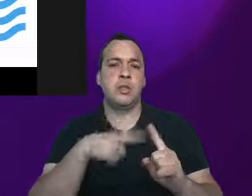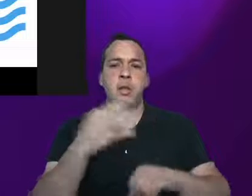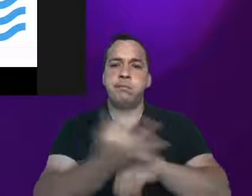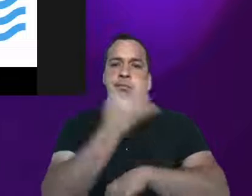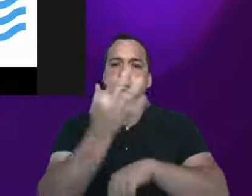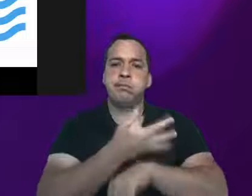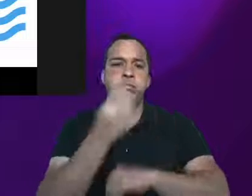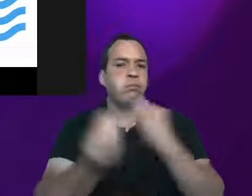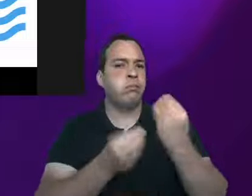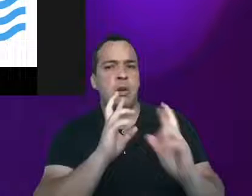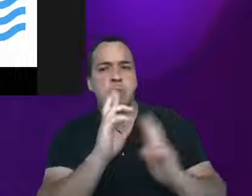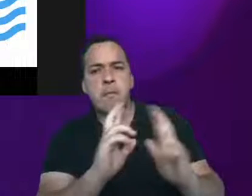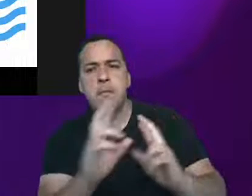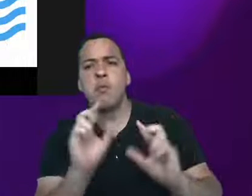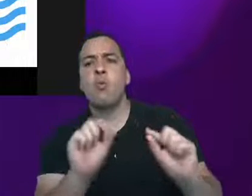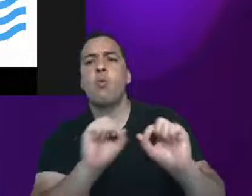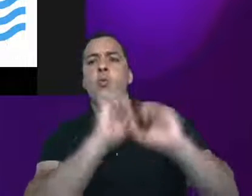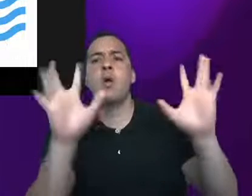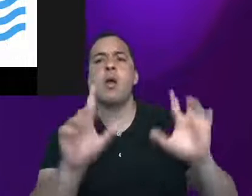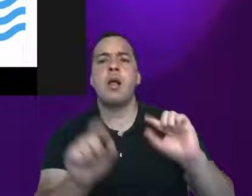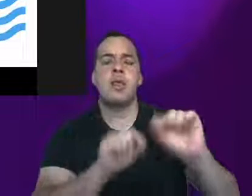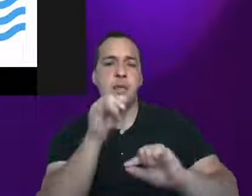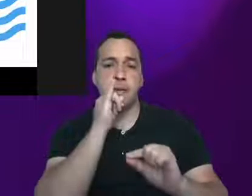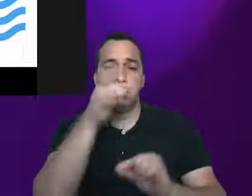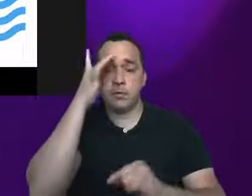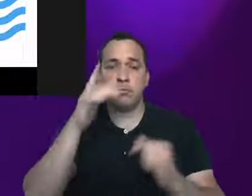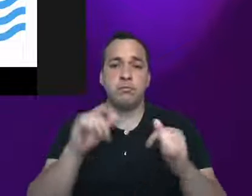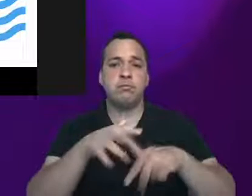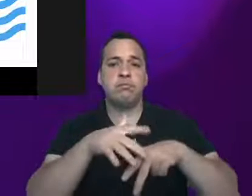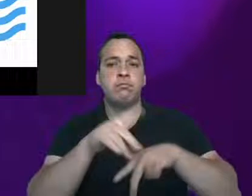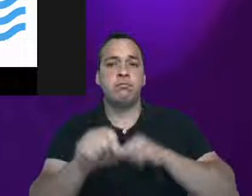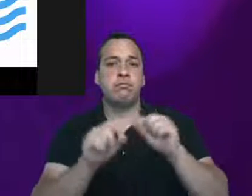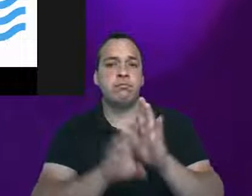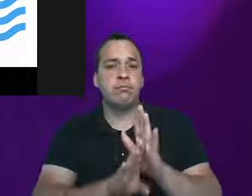a fluido-responsividade? É aquele paciente que aumenta